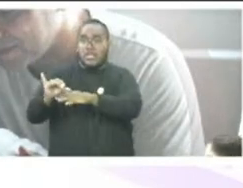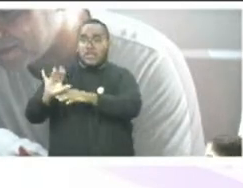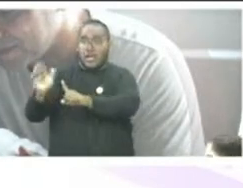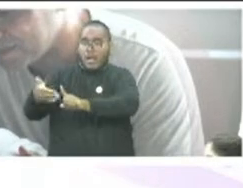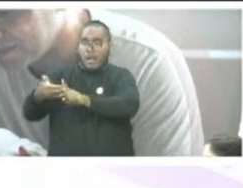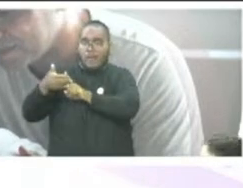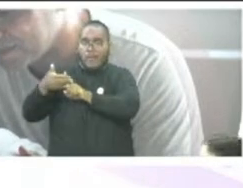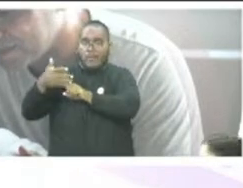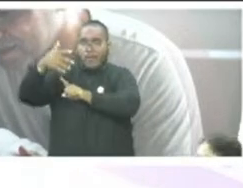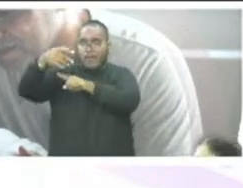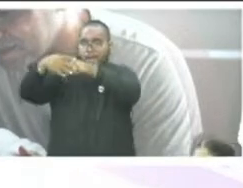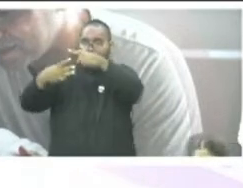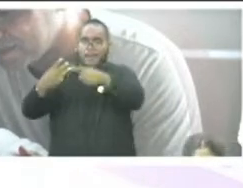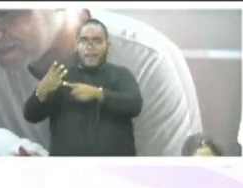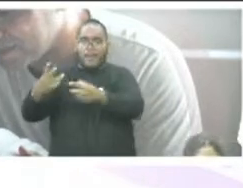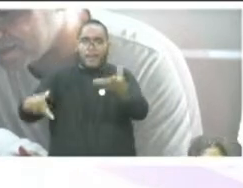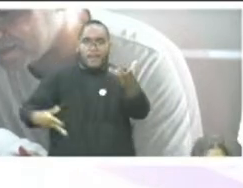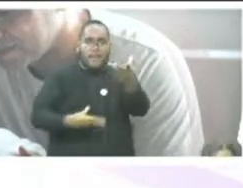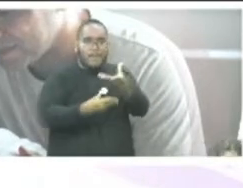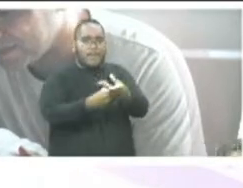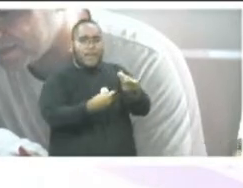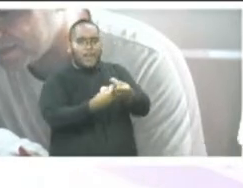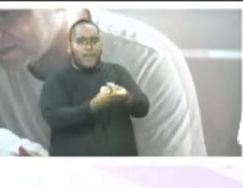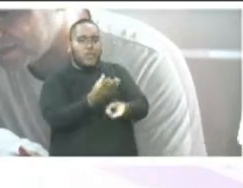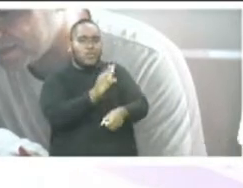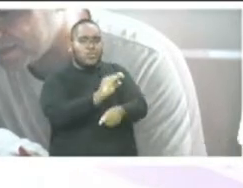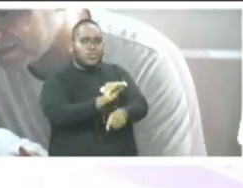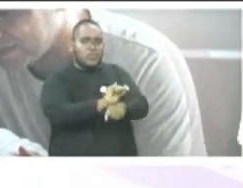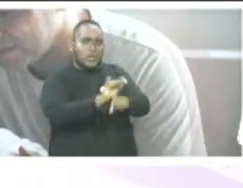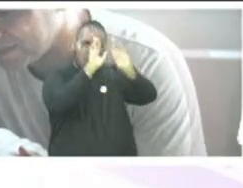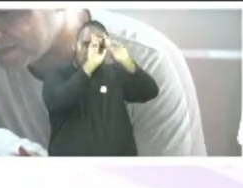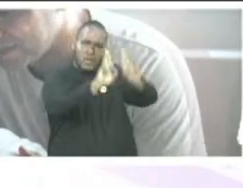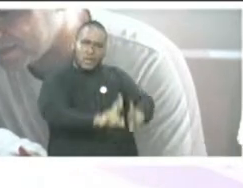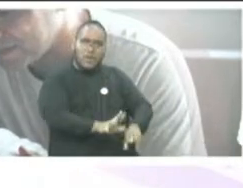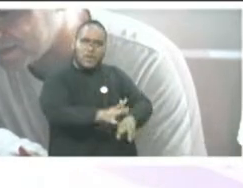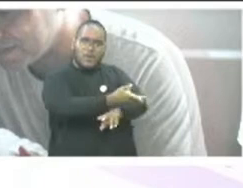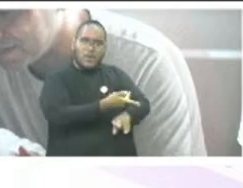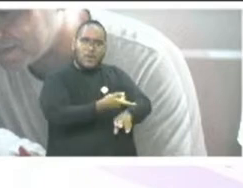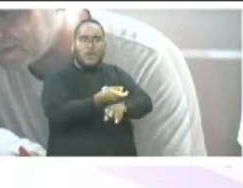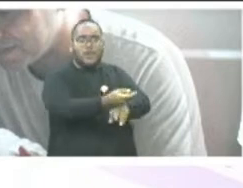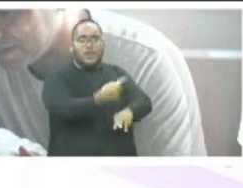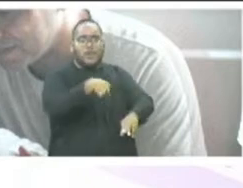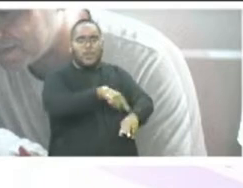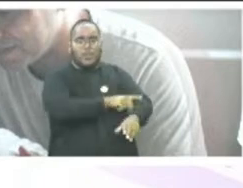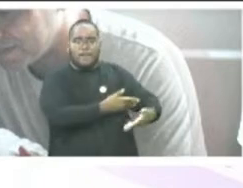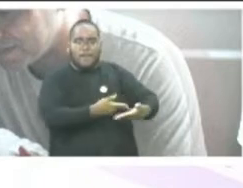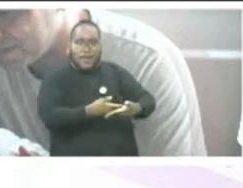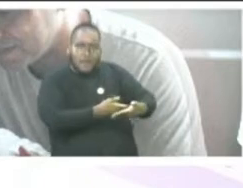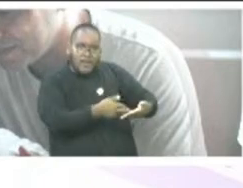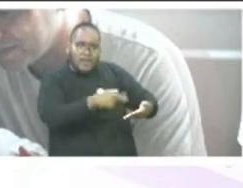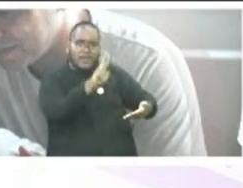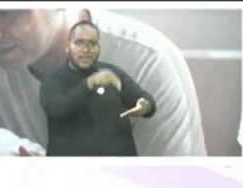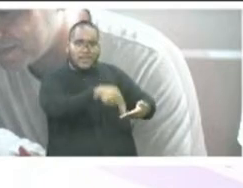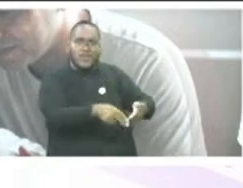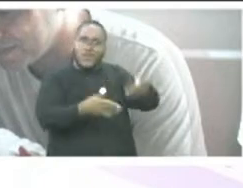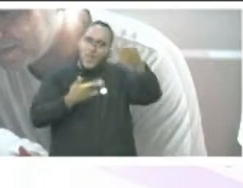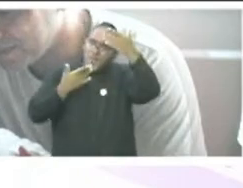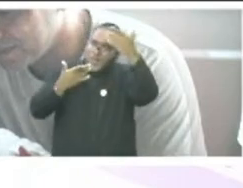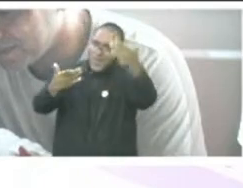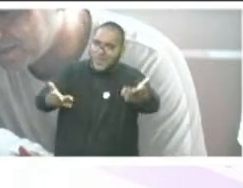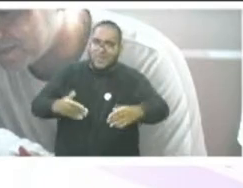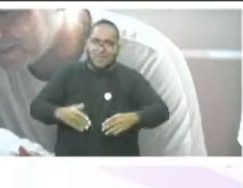trazer humanização, cuidado respeitoso e qualificado para os nossos recém-nascidos. É isso. Muito obrigada.